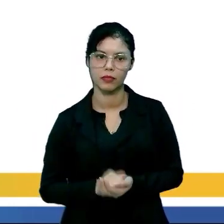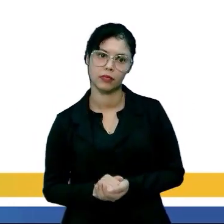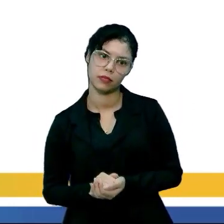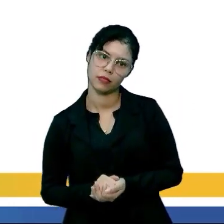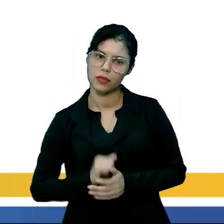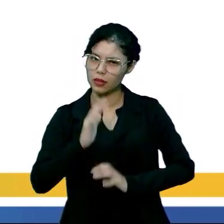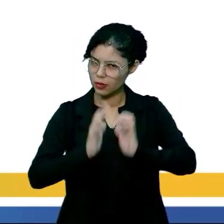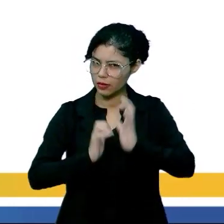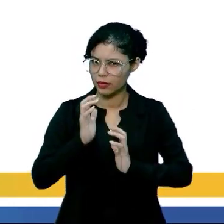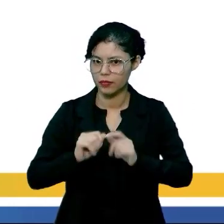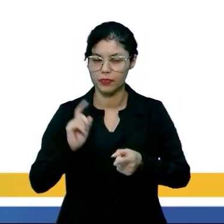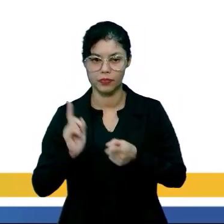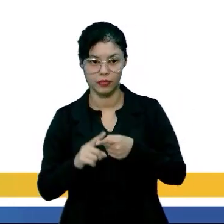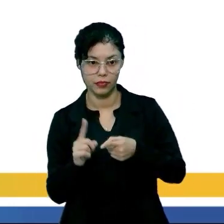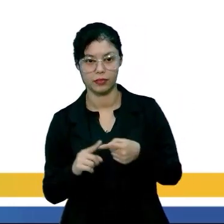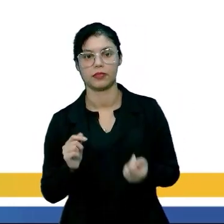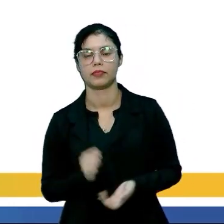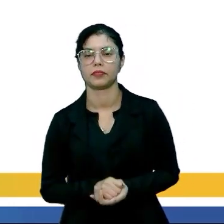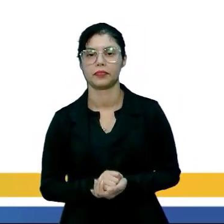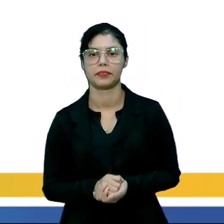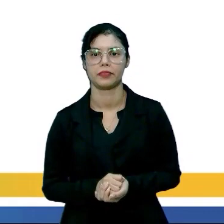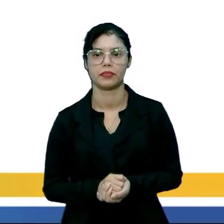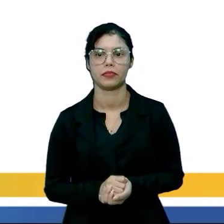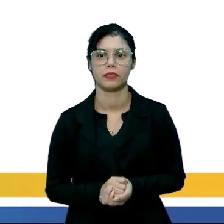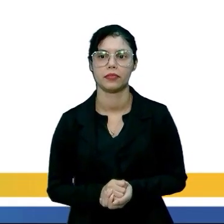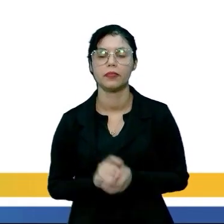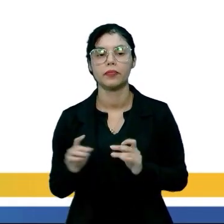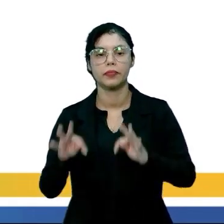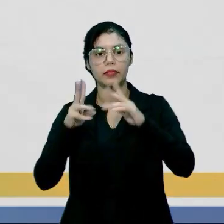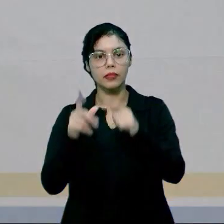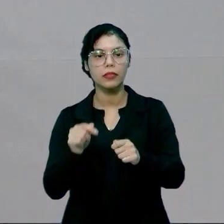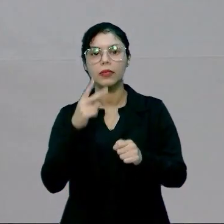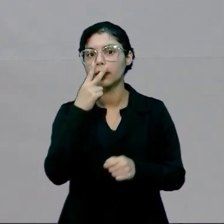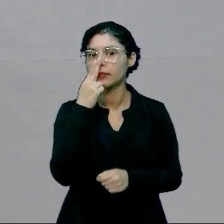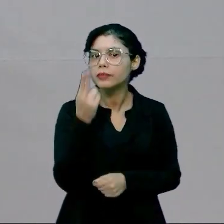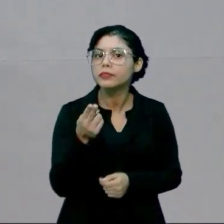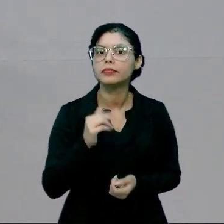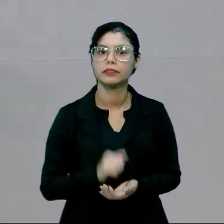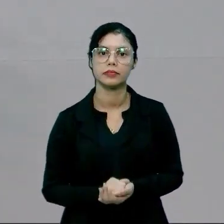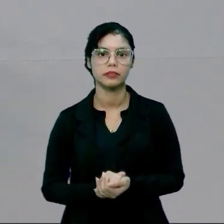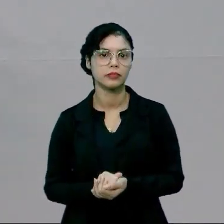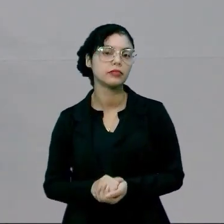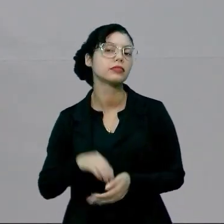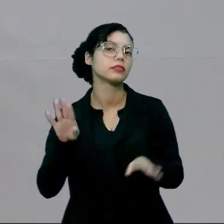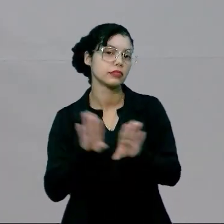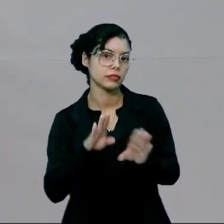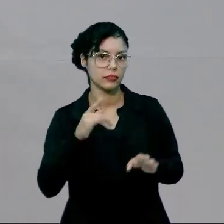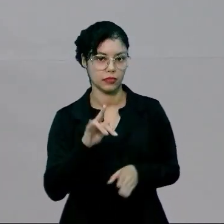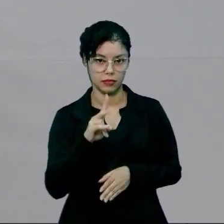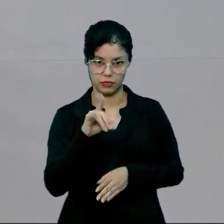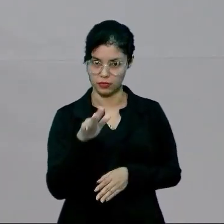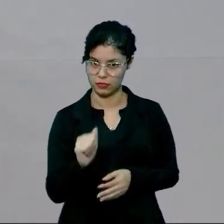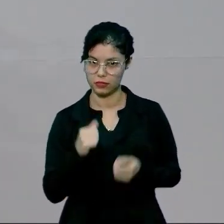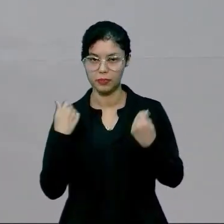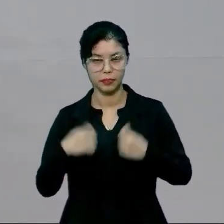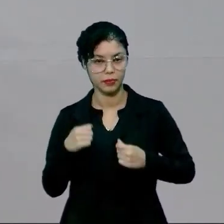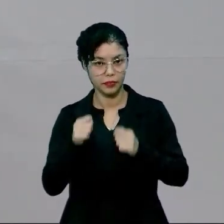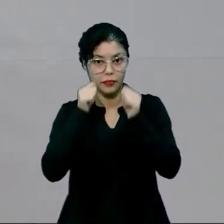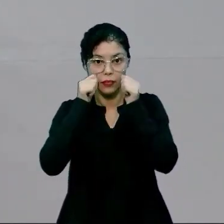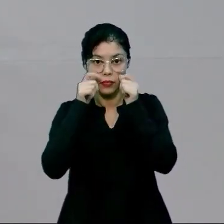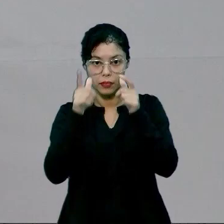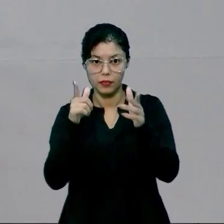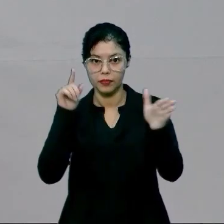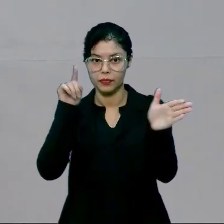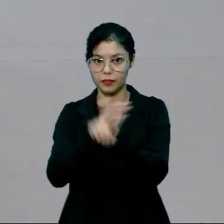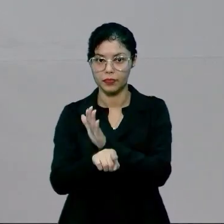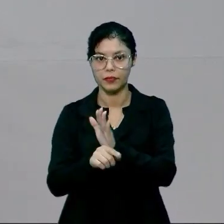até confusa, né, pessoal? Por quê? Todos aí parece que são agentes polinizadores, mas vocês têm que prestar atenção